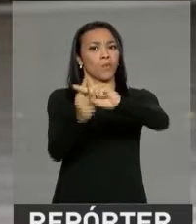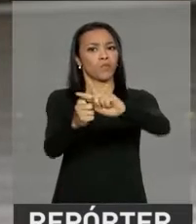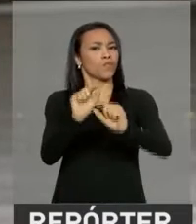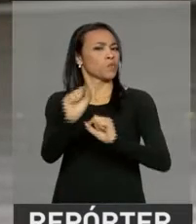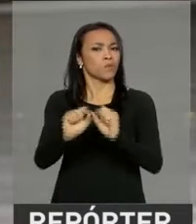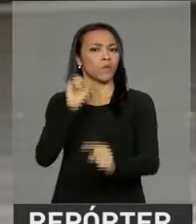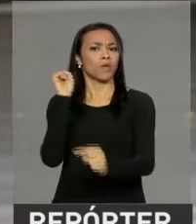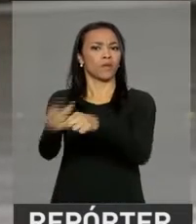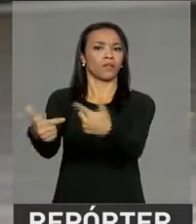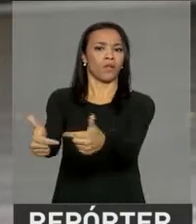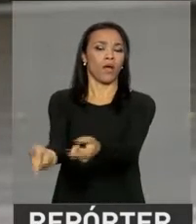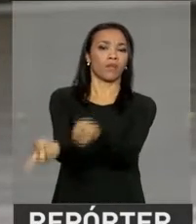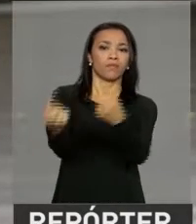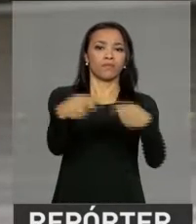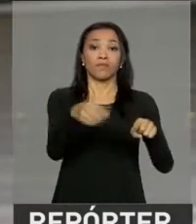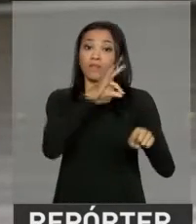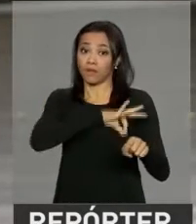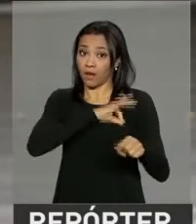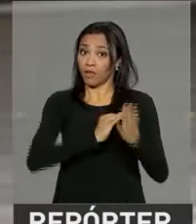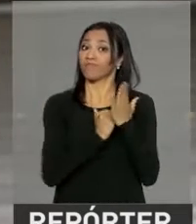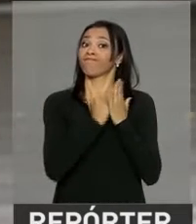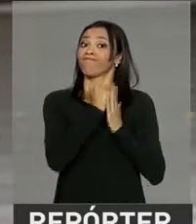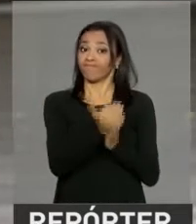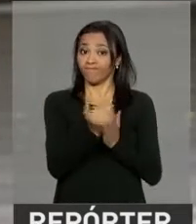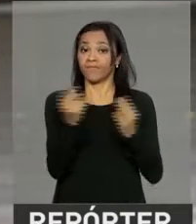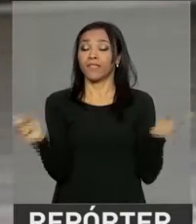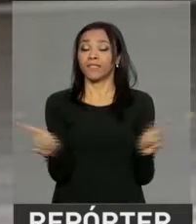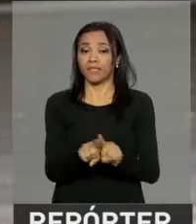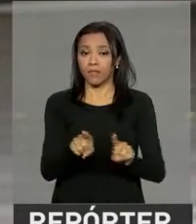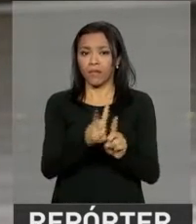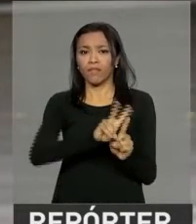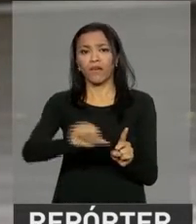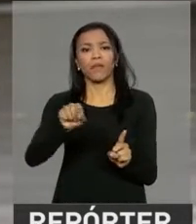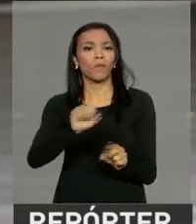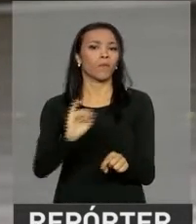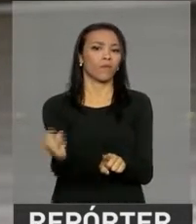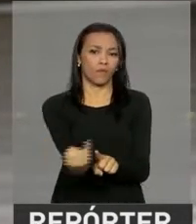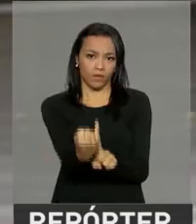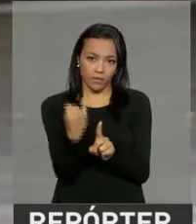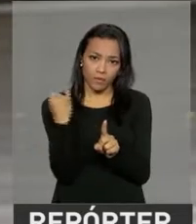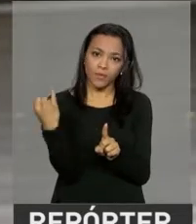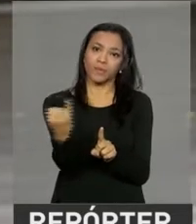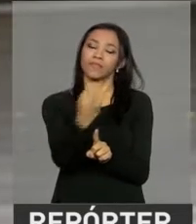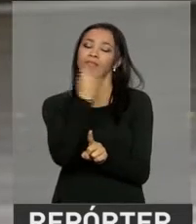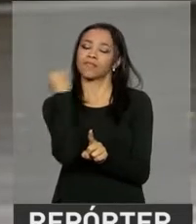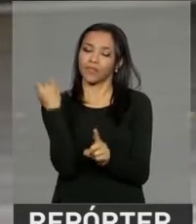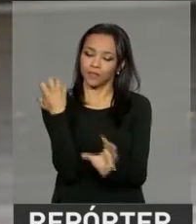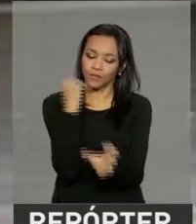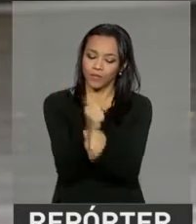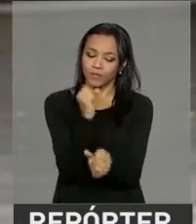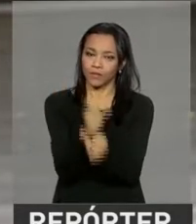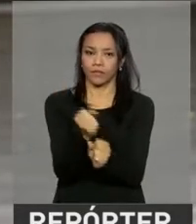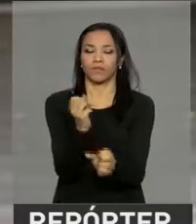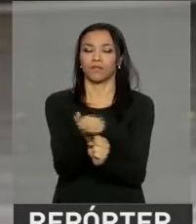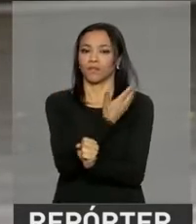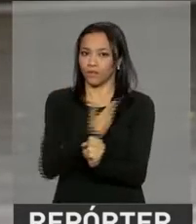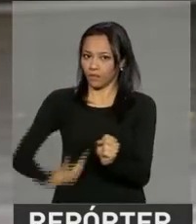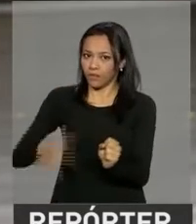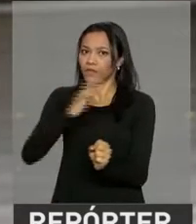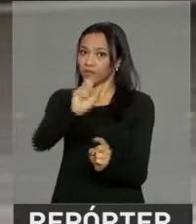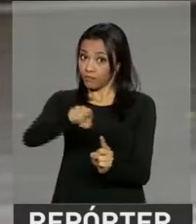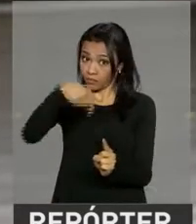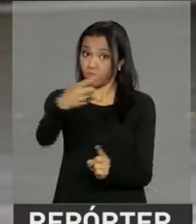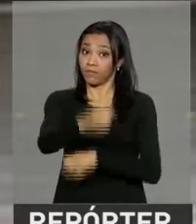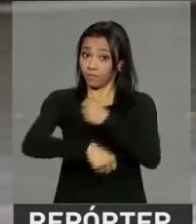de emprego e de renda aos brasileiros e também mas não ser importante sair para as contas públicas do país no ano que vem